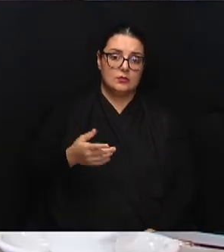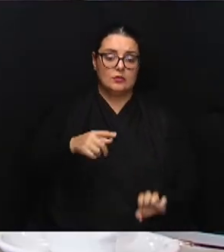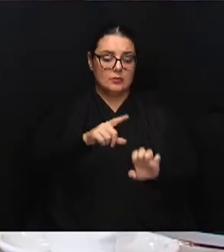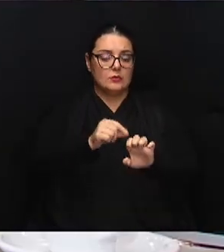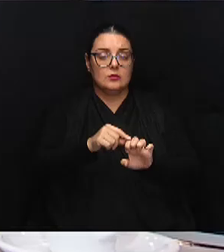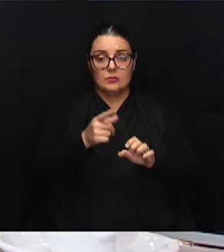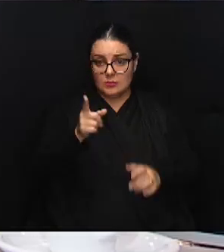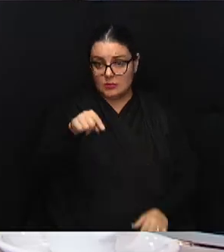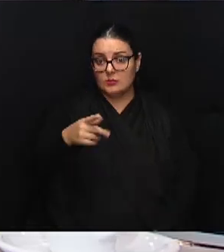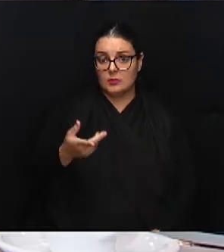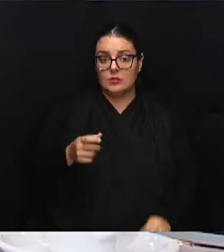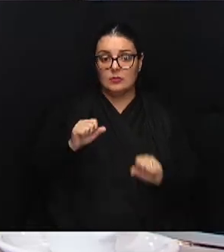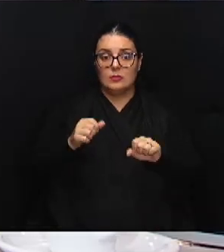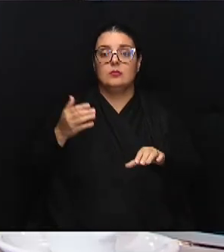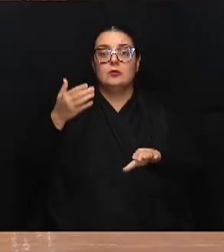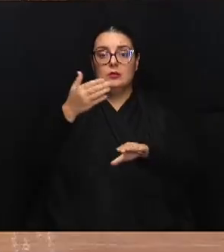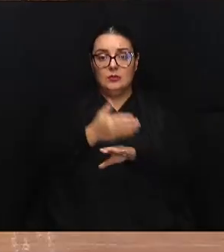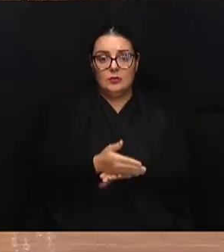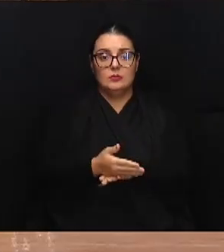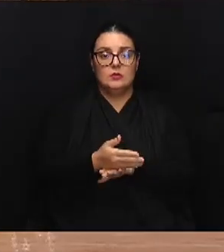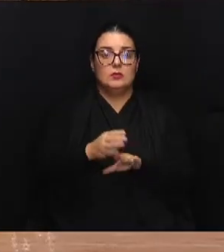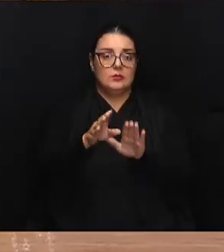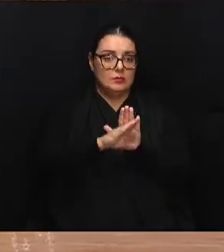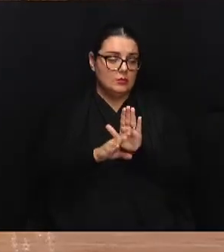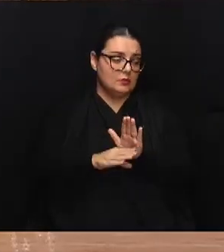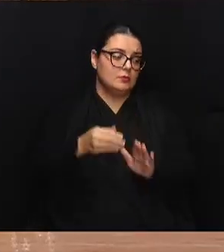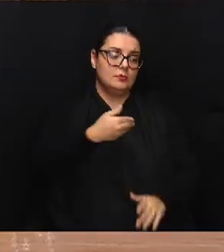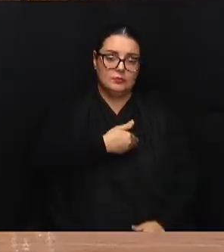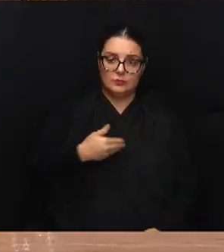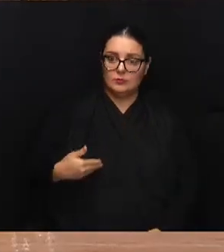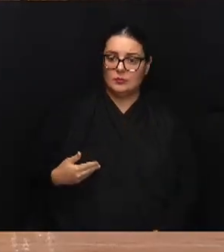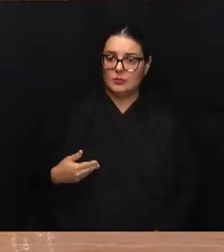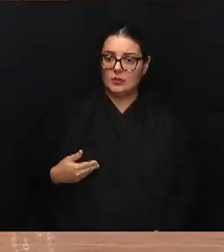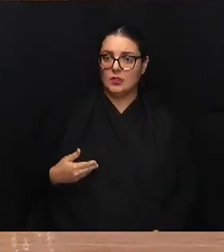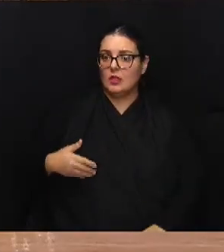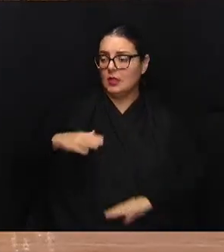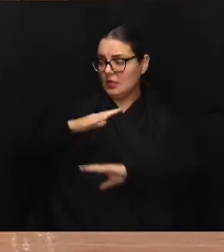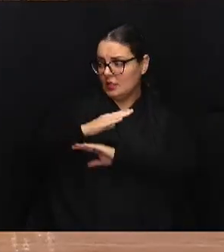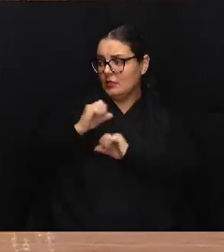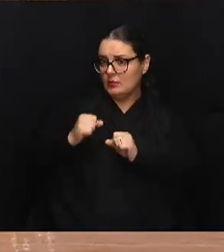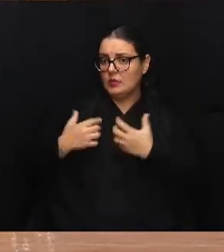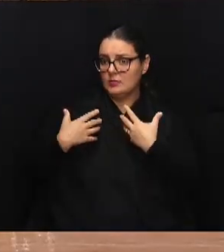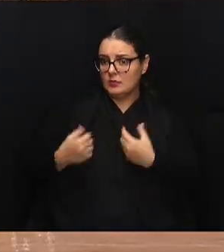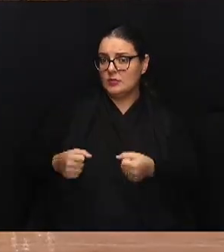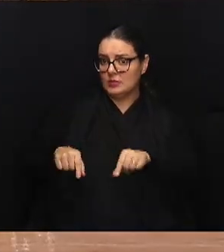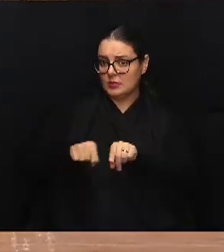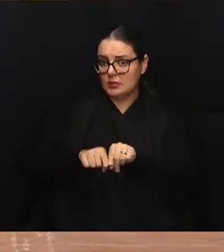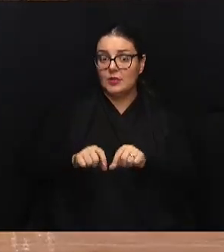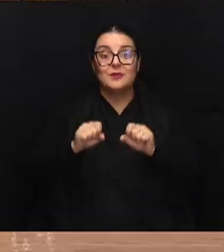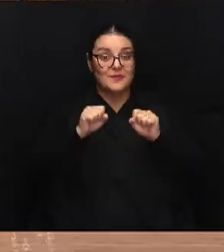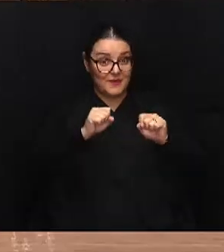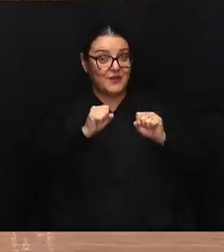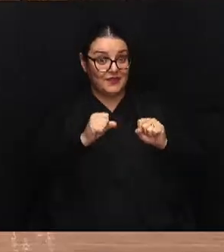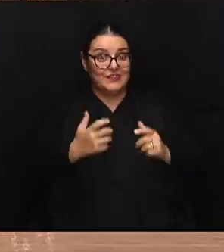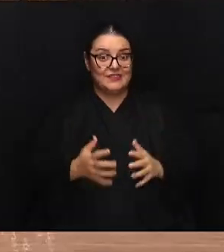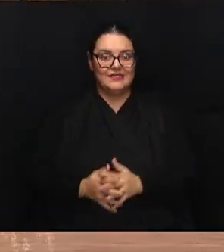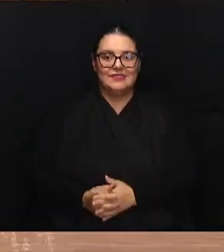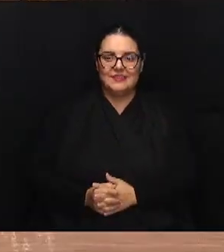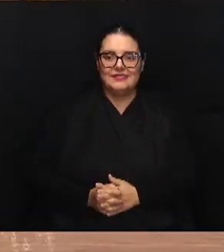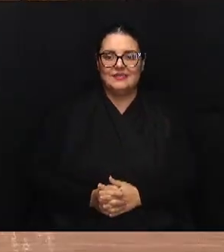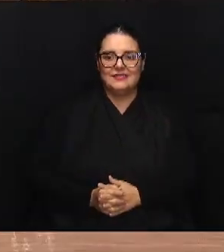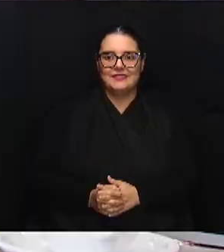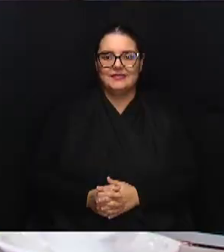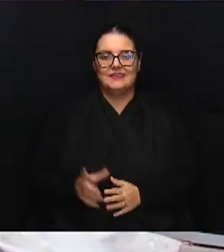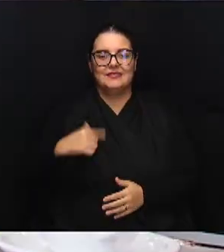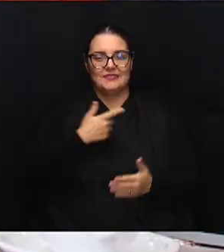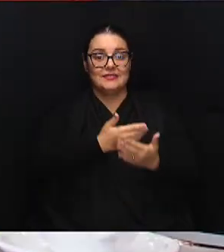microempreendedor, possa acessar a esses programas governamentais. Será que a Câmara pode aderir, inclusive? Pode. Nós vamos